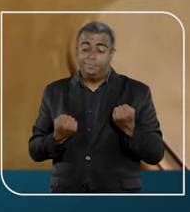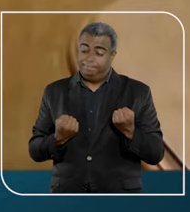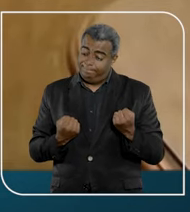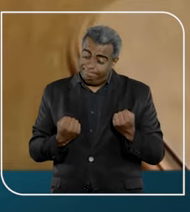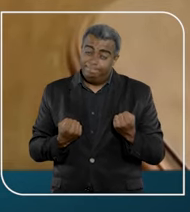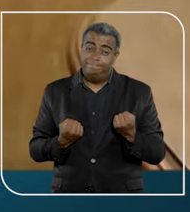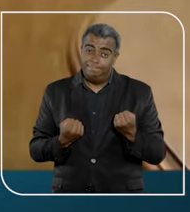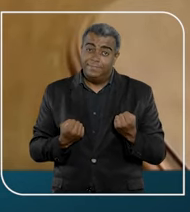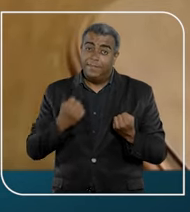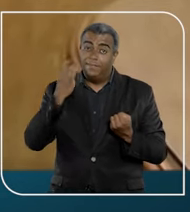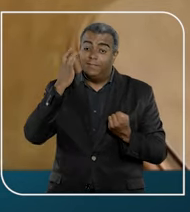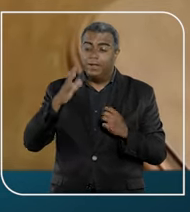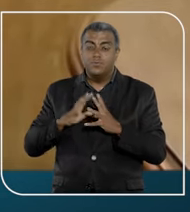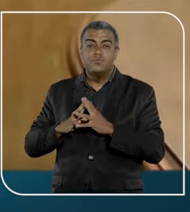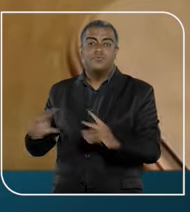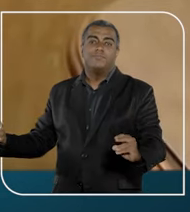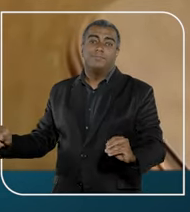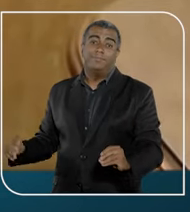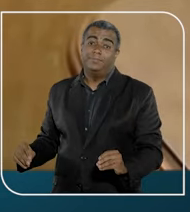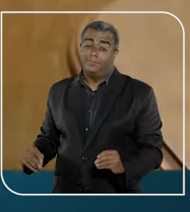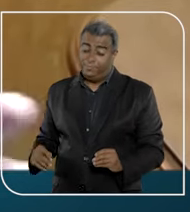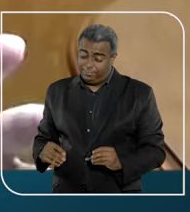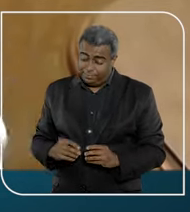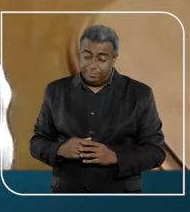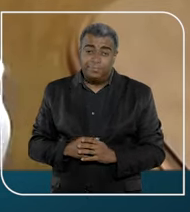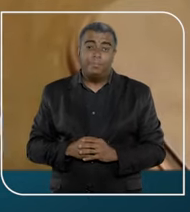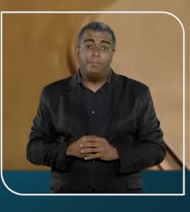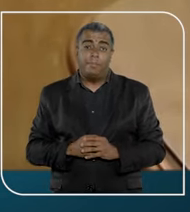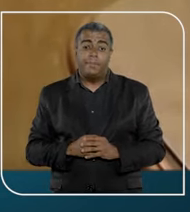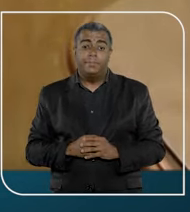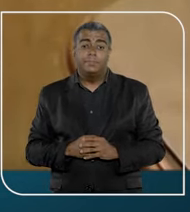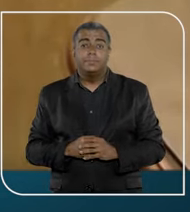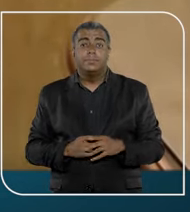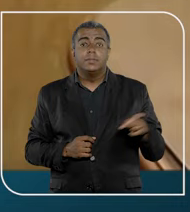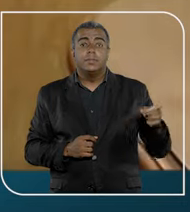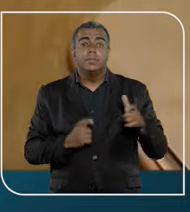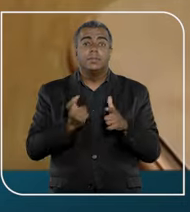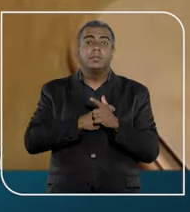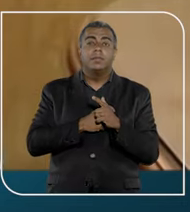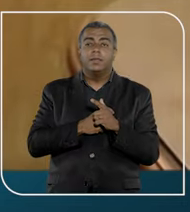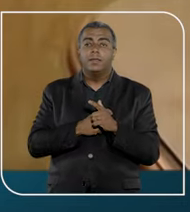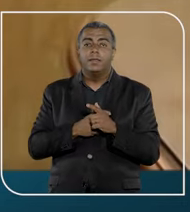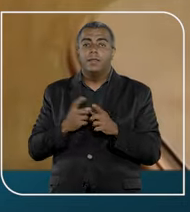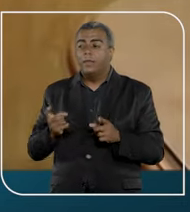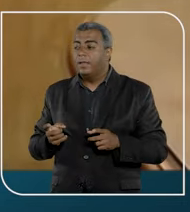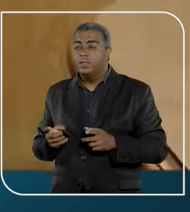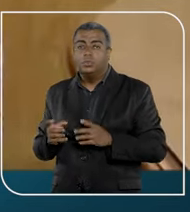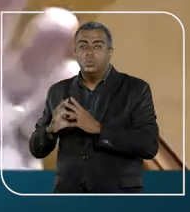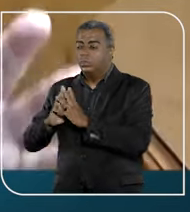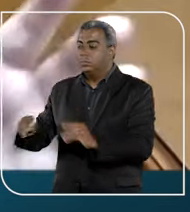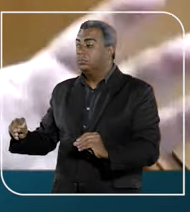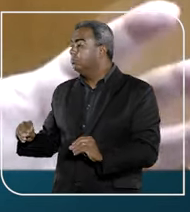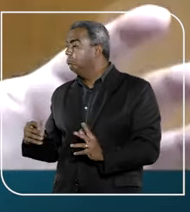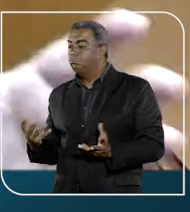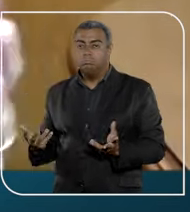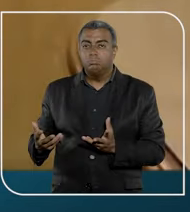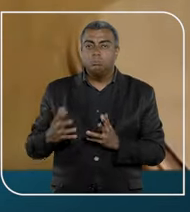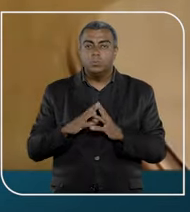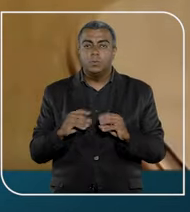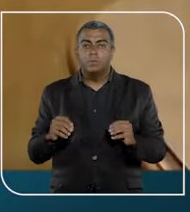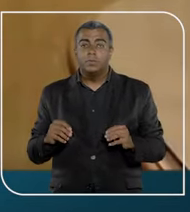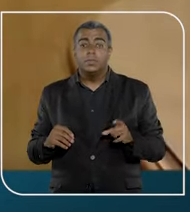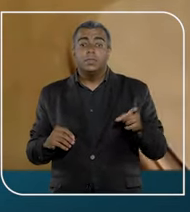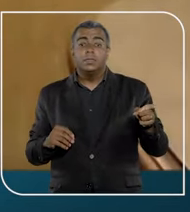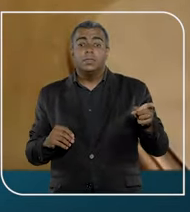Porque automóvel é facinho dele sumir, né? O devedor some com o bem.